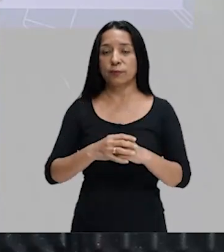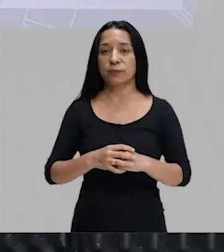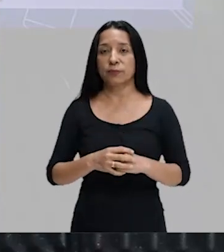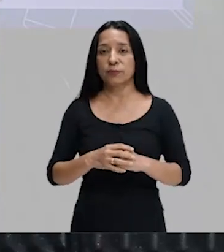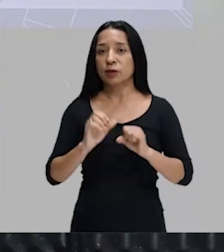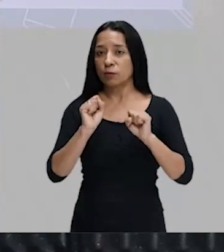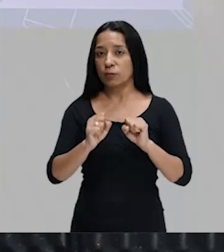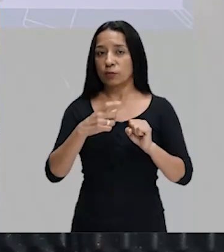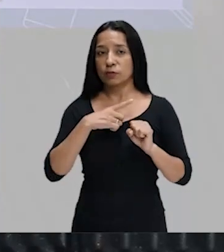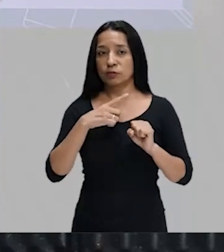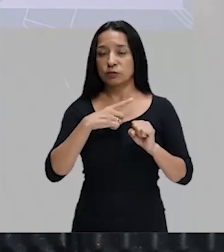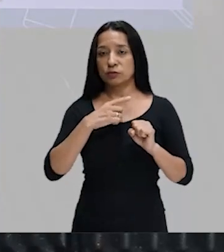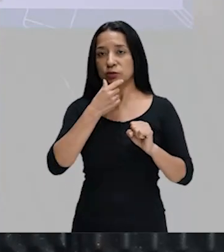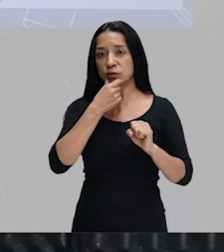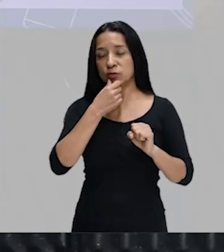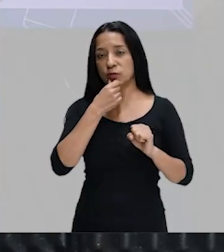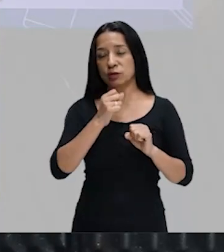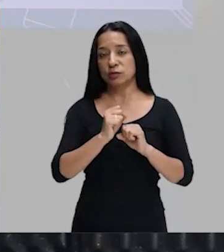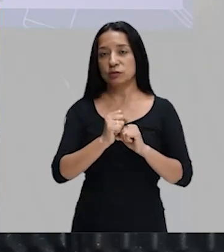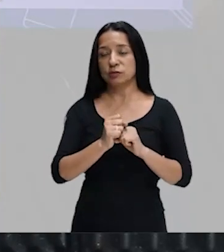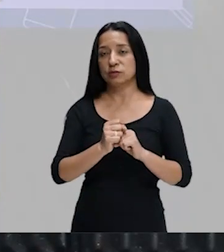eu posso ter o macho que vai ser